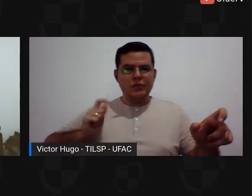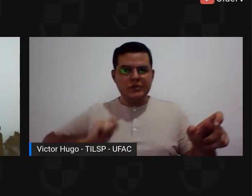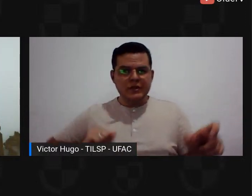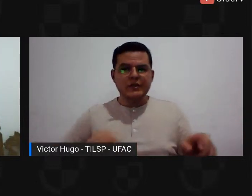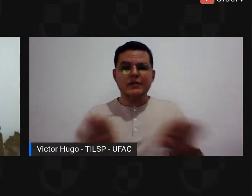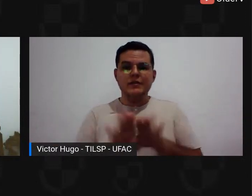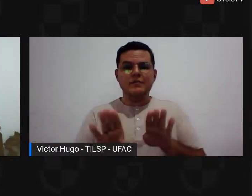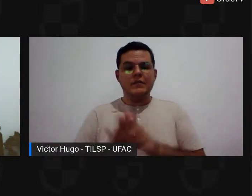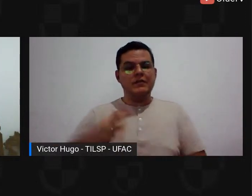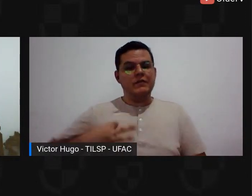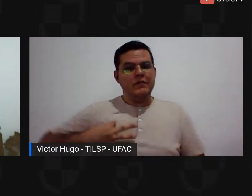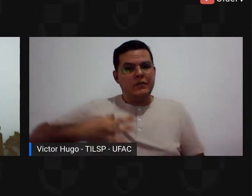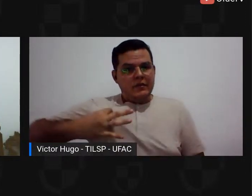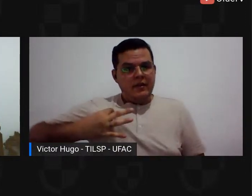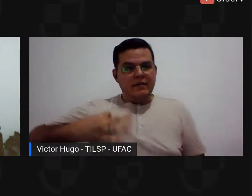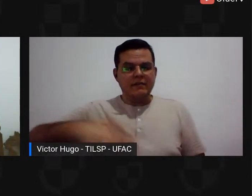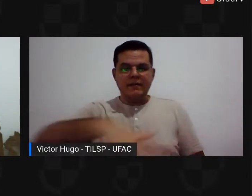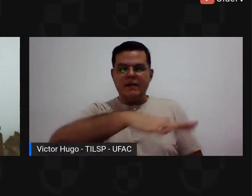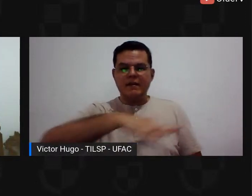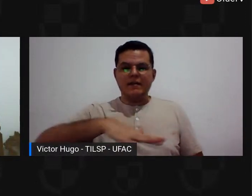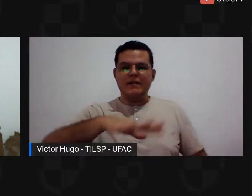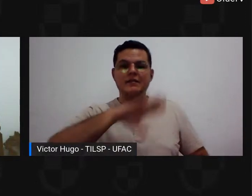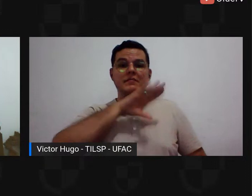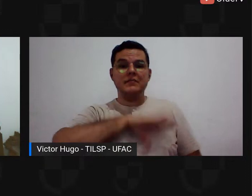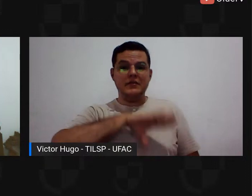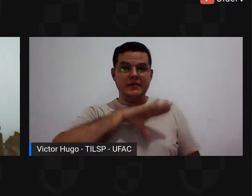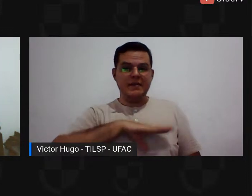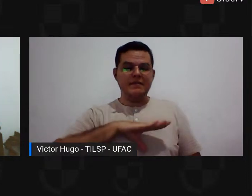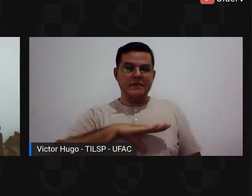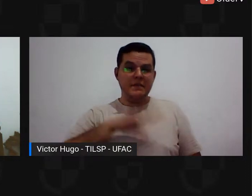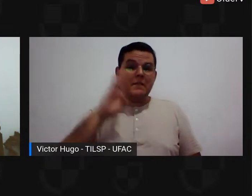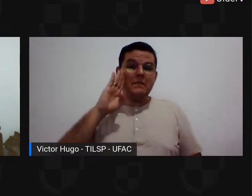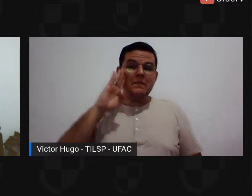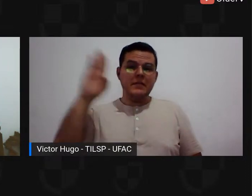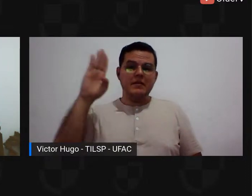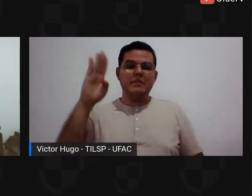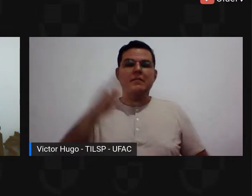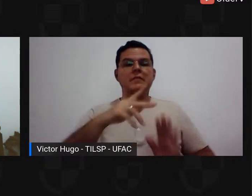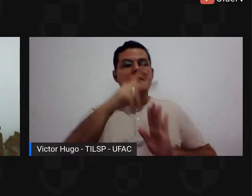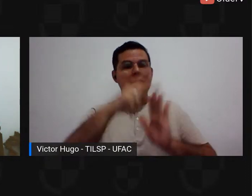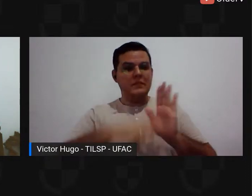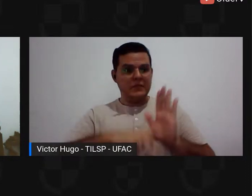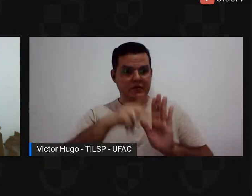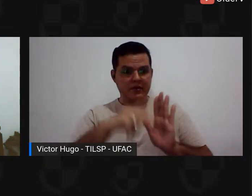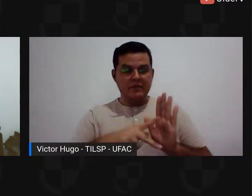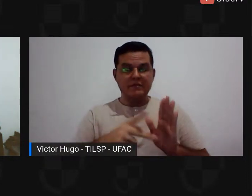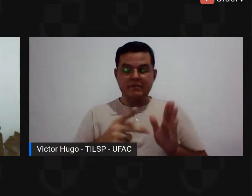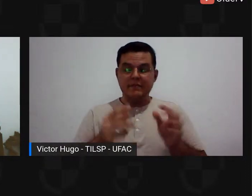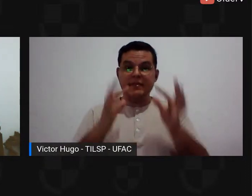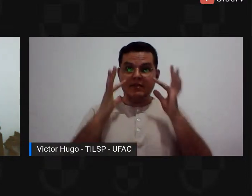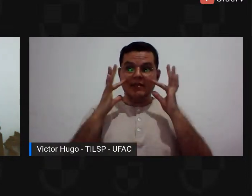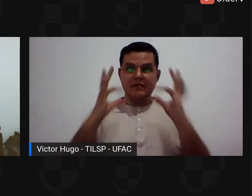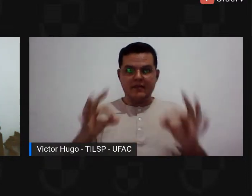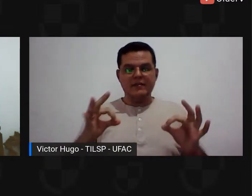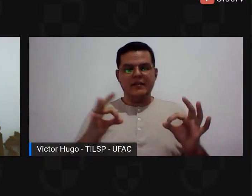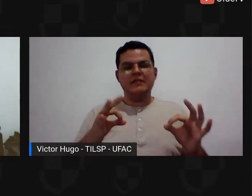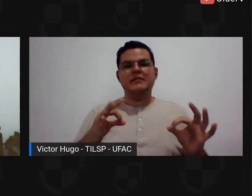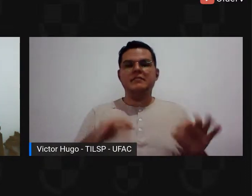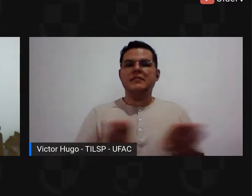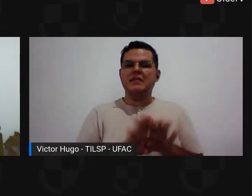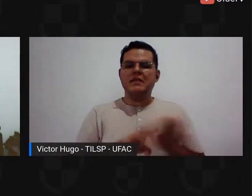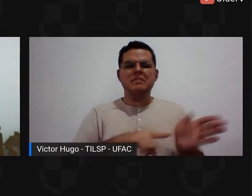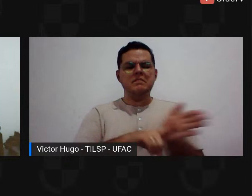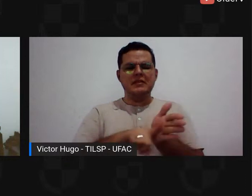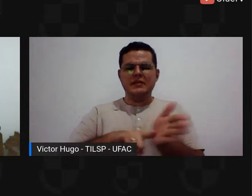áreas do português, principalmente muitos projetos interessantes, assim como os trabalhos acadêmicos, a maioria com bastante